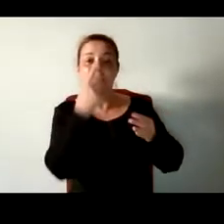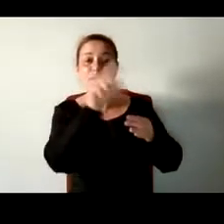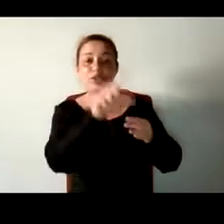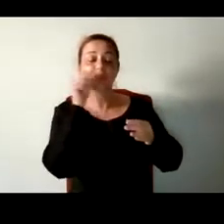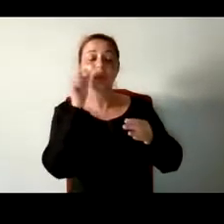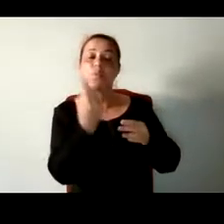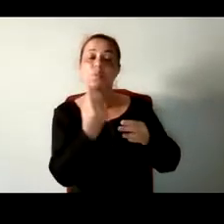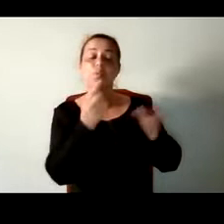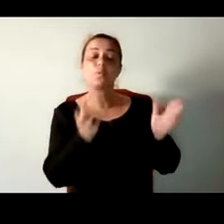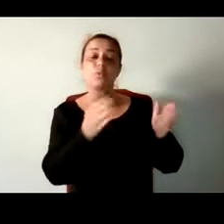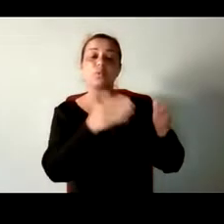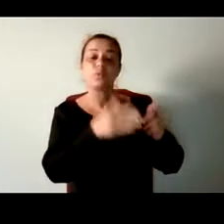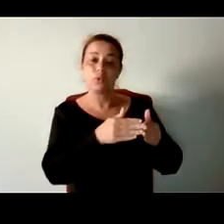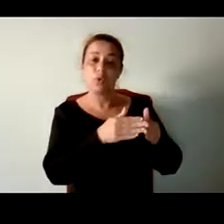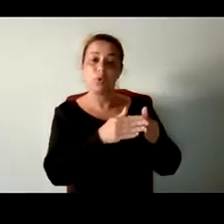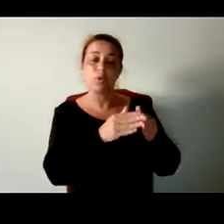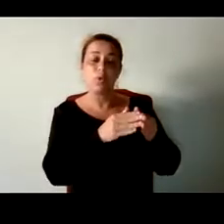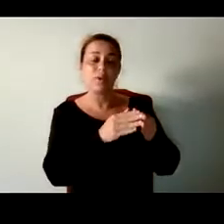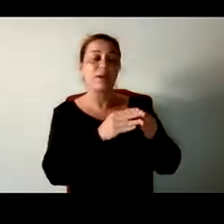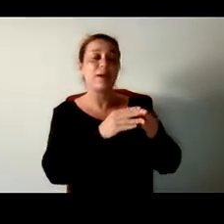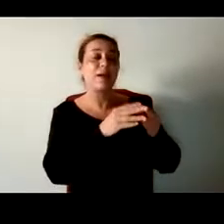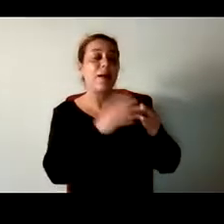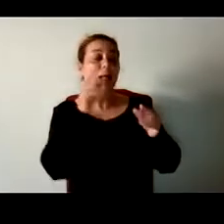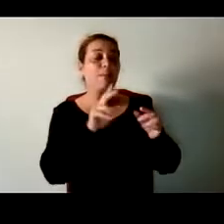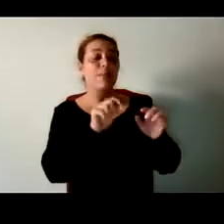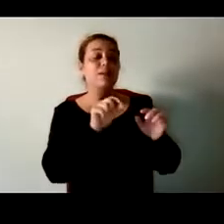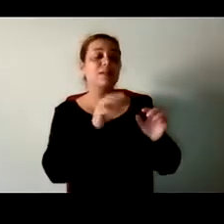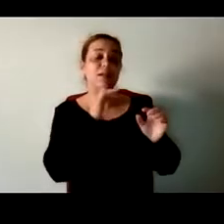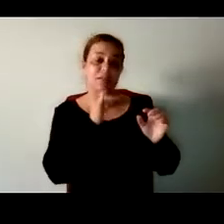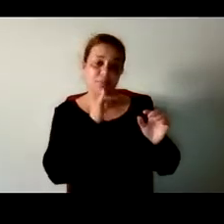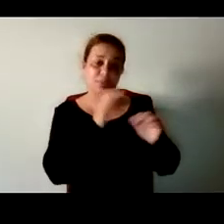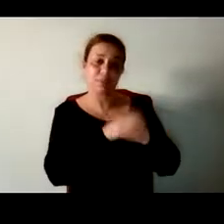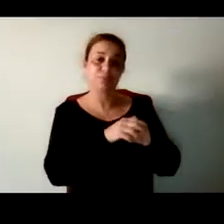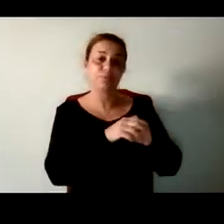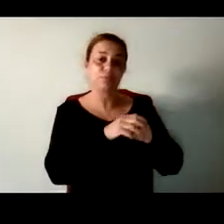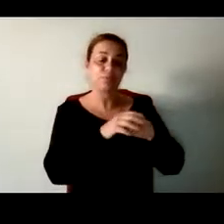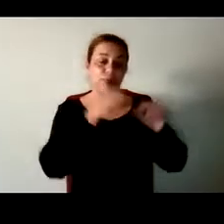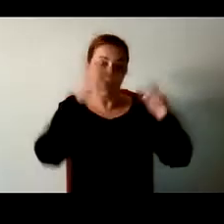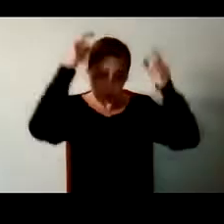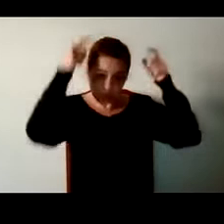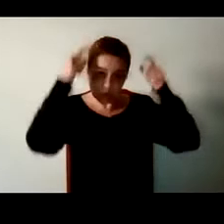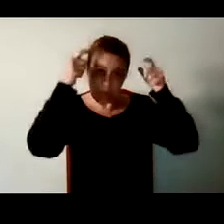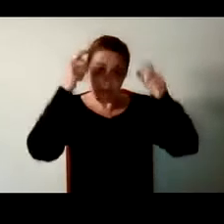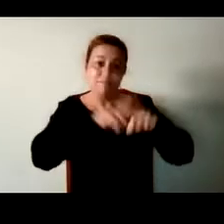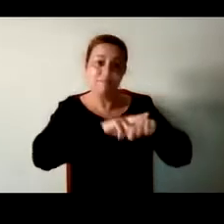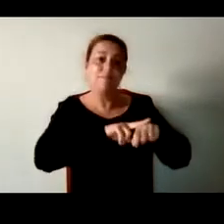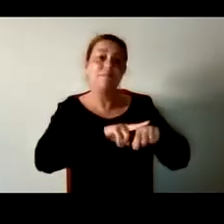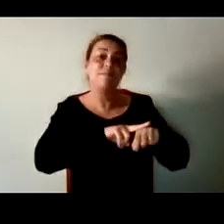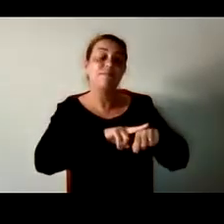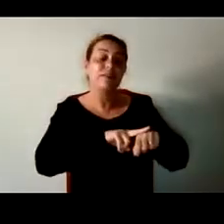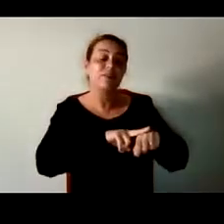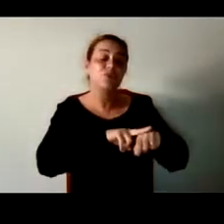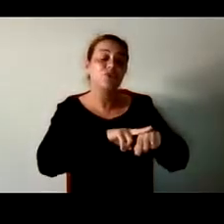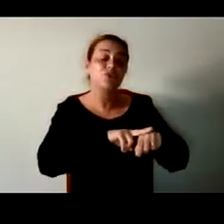relacionado à cor que aquele chapéu remete. Por exemplo, o chapéu verde é o chapéu da criatividade,